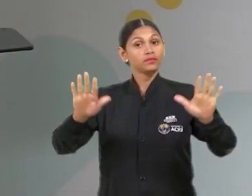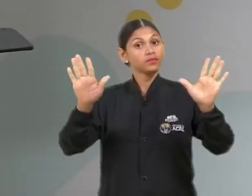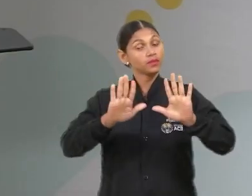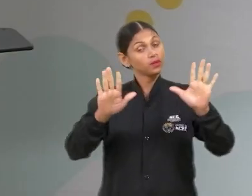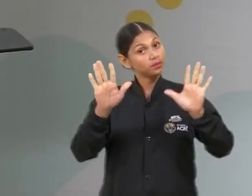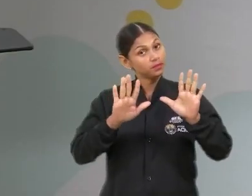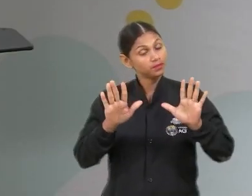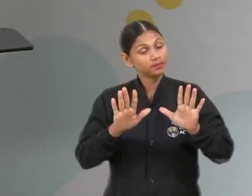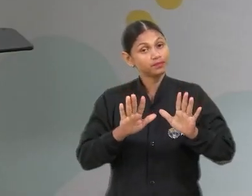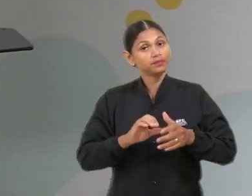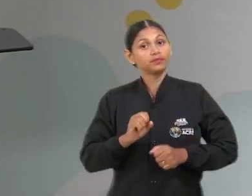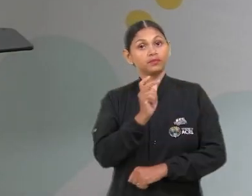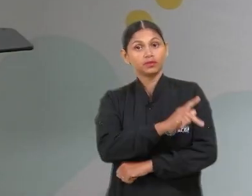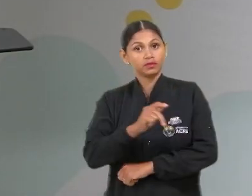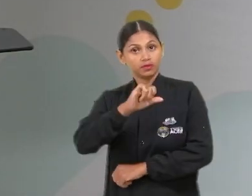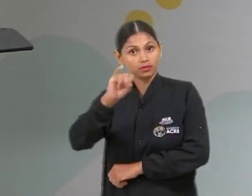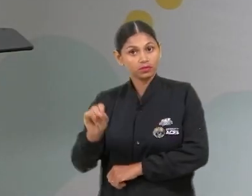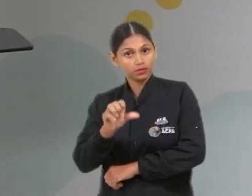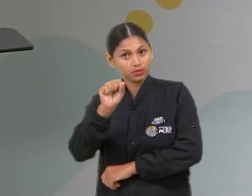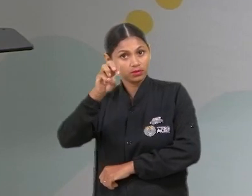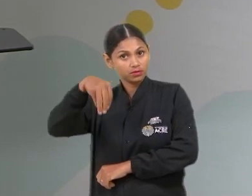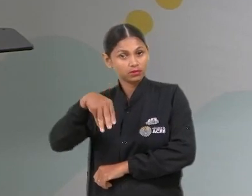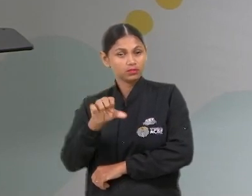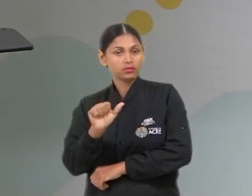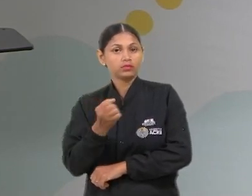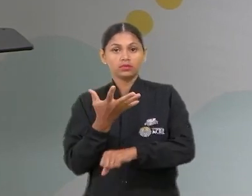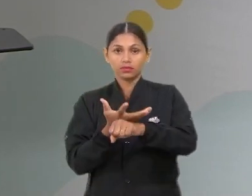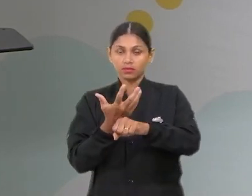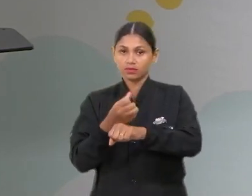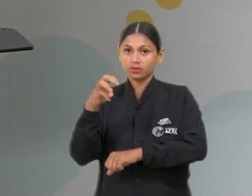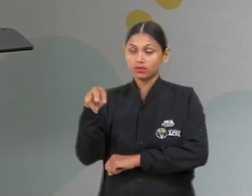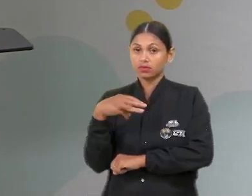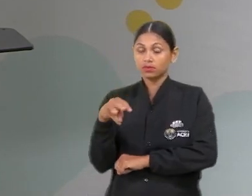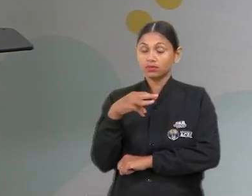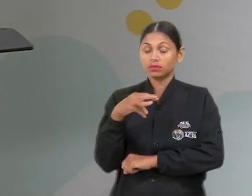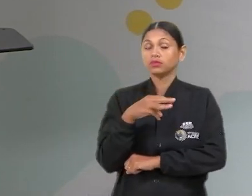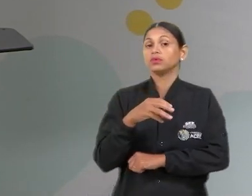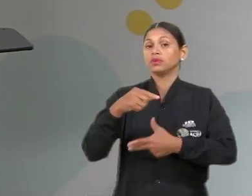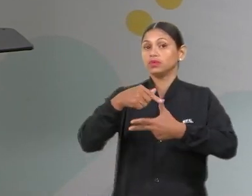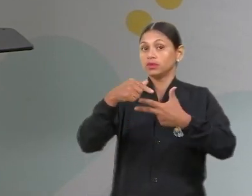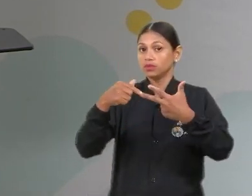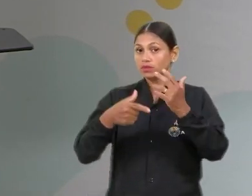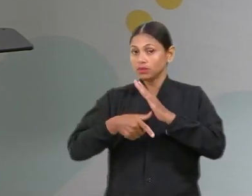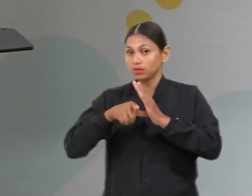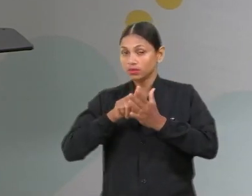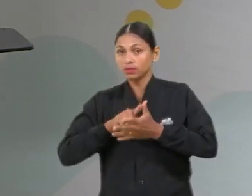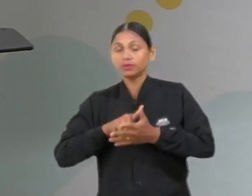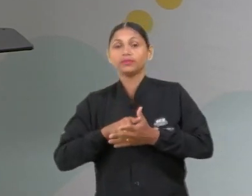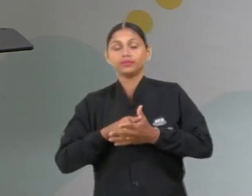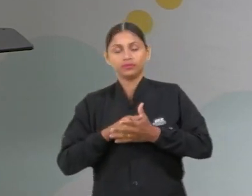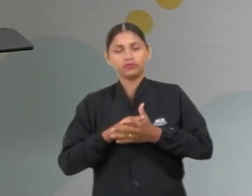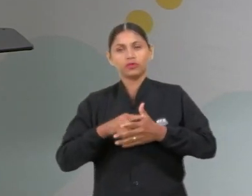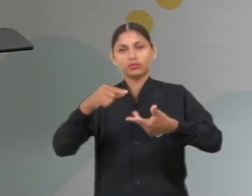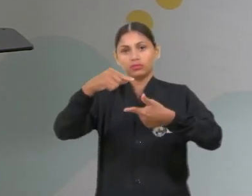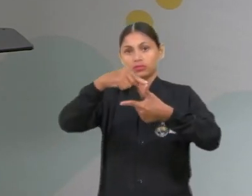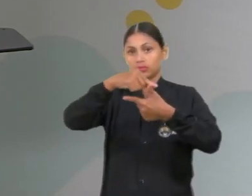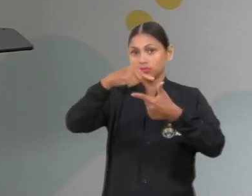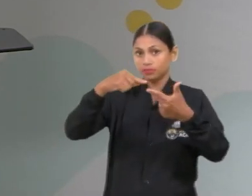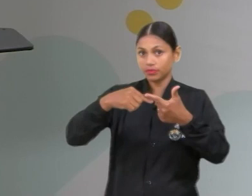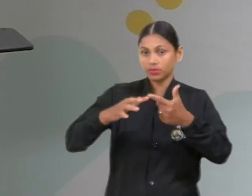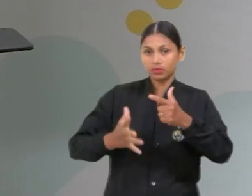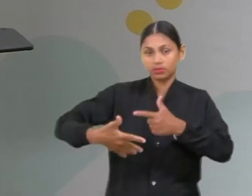Olá pessoal, professor James Barbosa, matemática, pré-ENEM legal, mais uma aula para a gente tratar de geometria